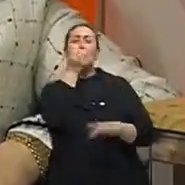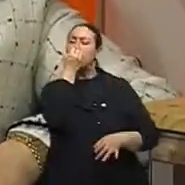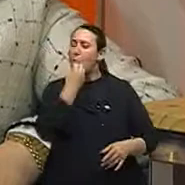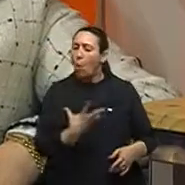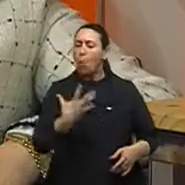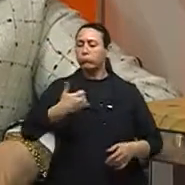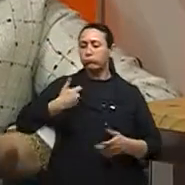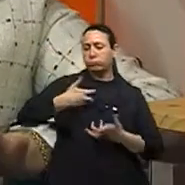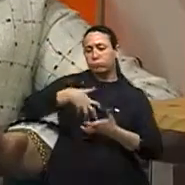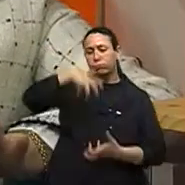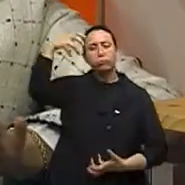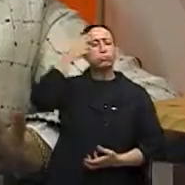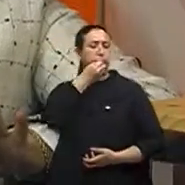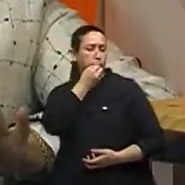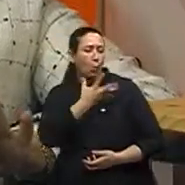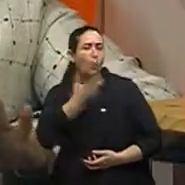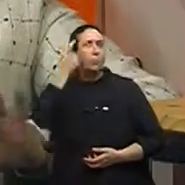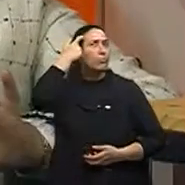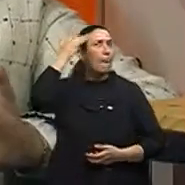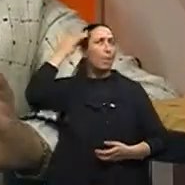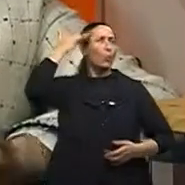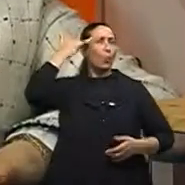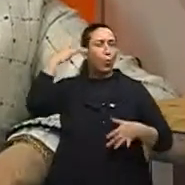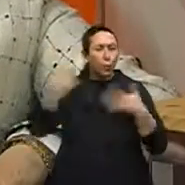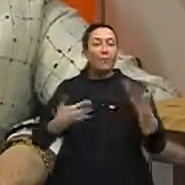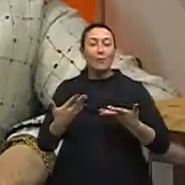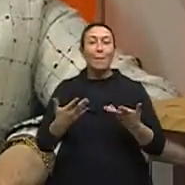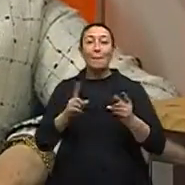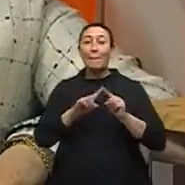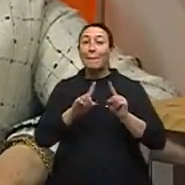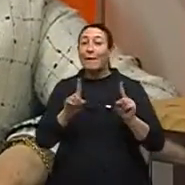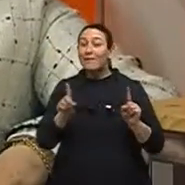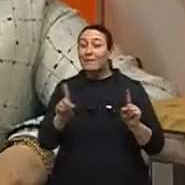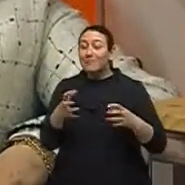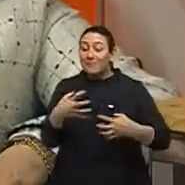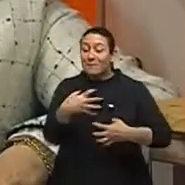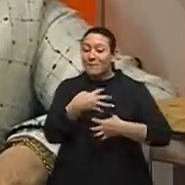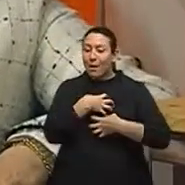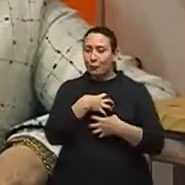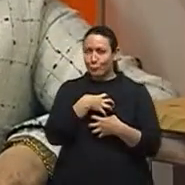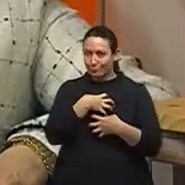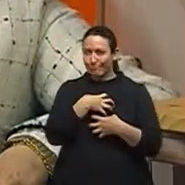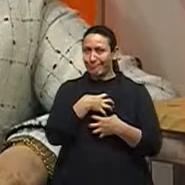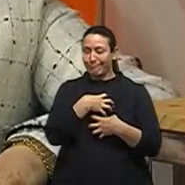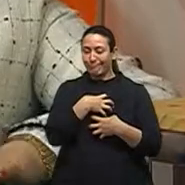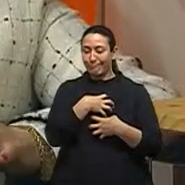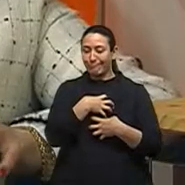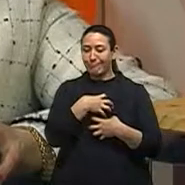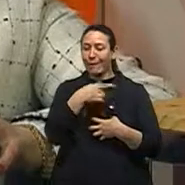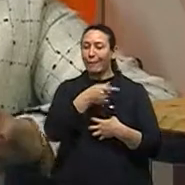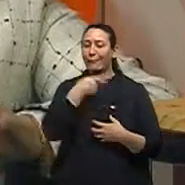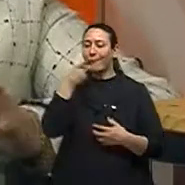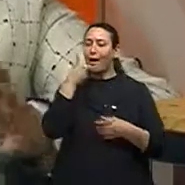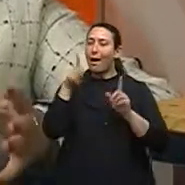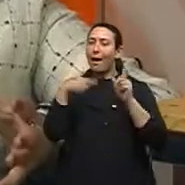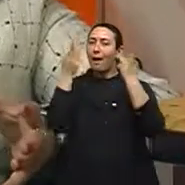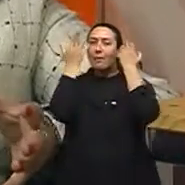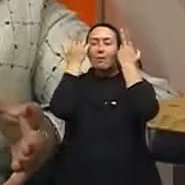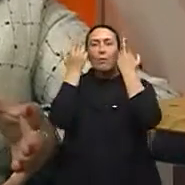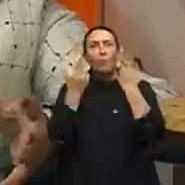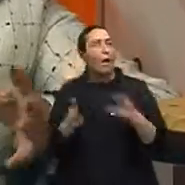pensa eles dizem eh assim é uma fase natural eu é uma